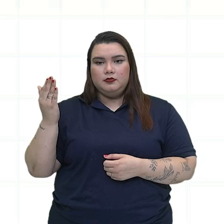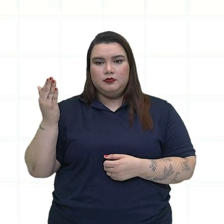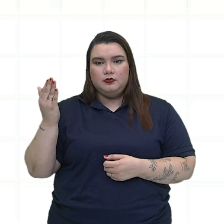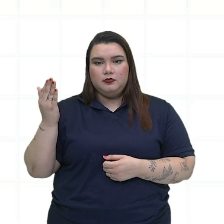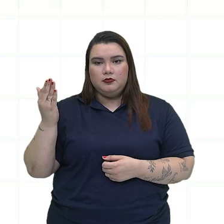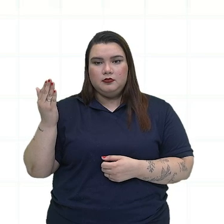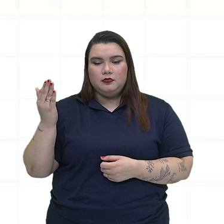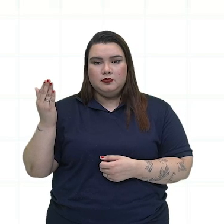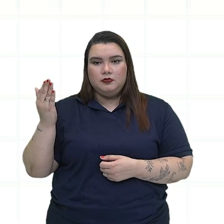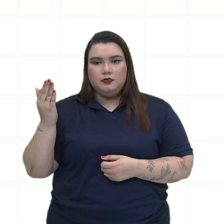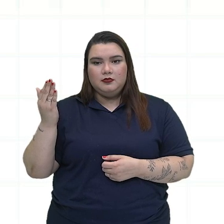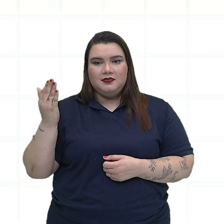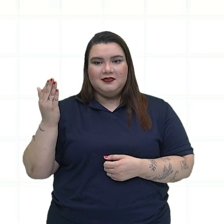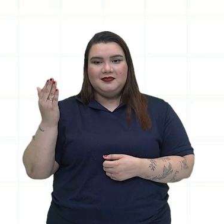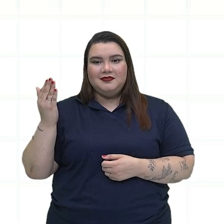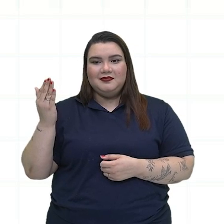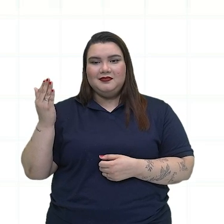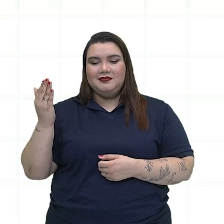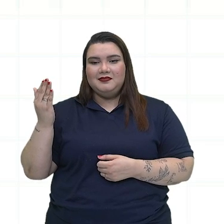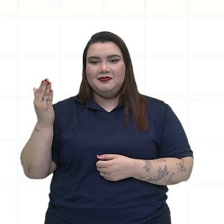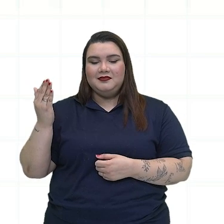is Ana.